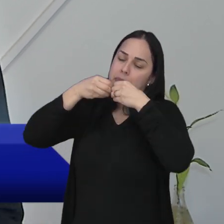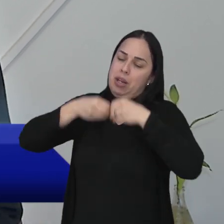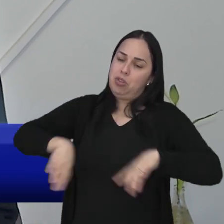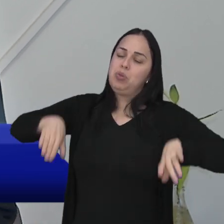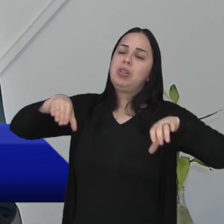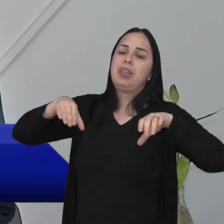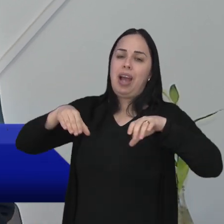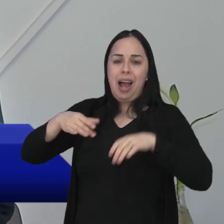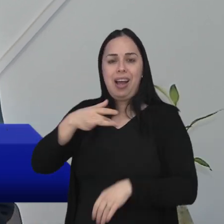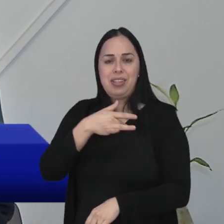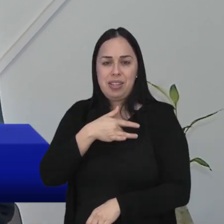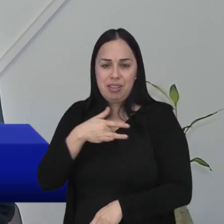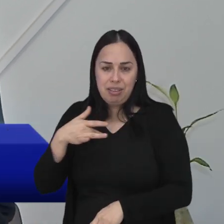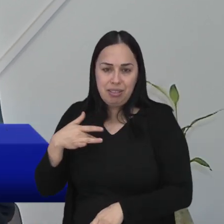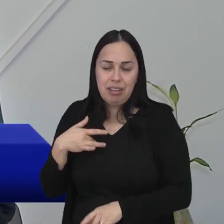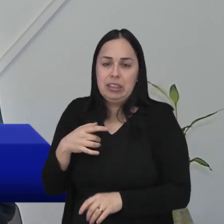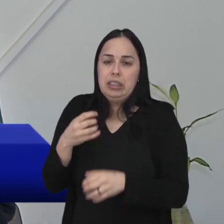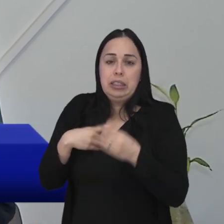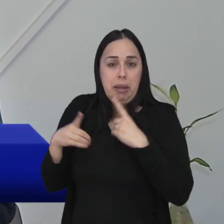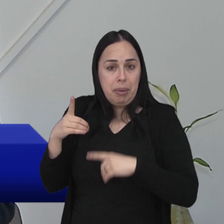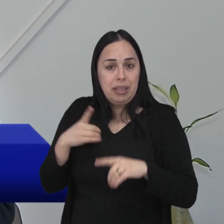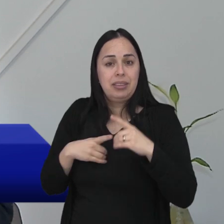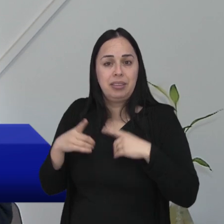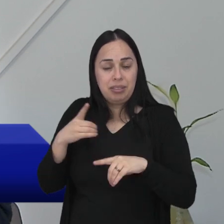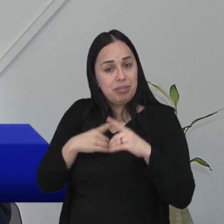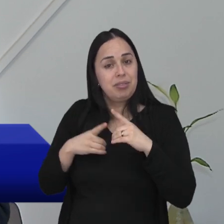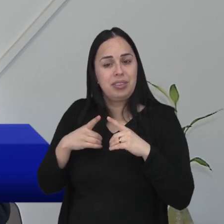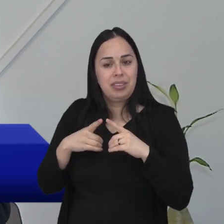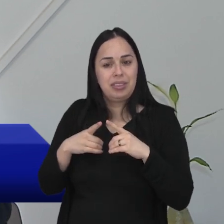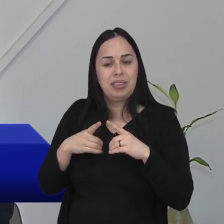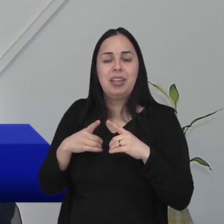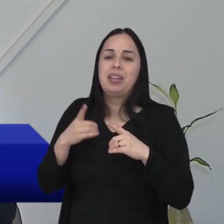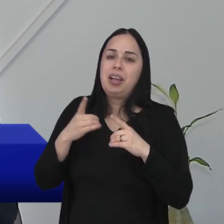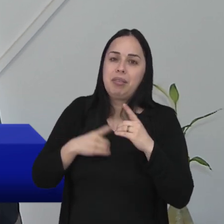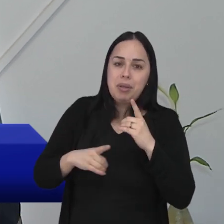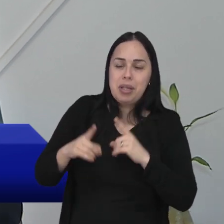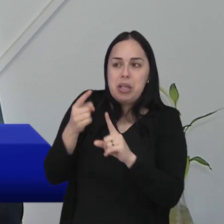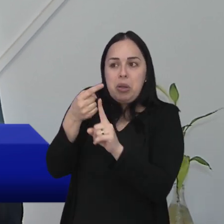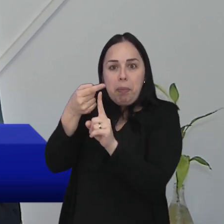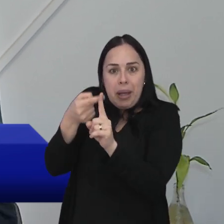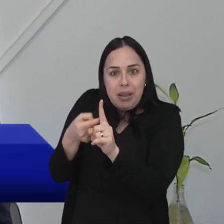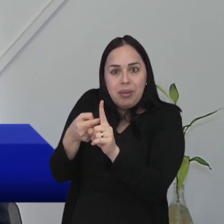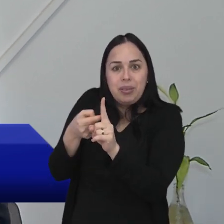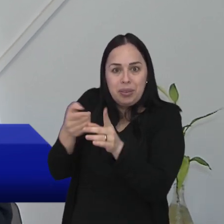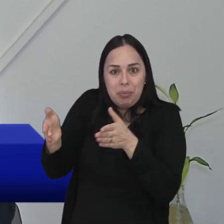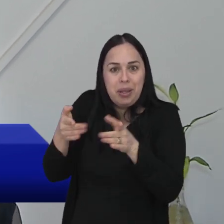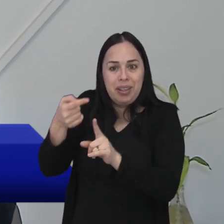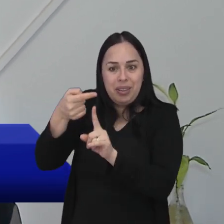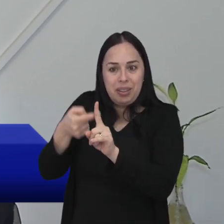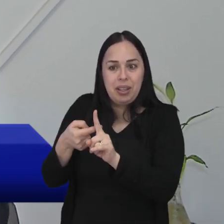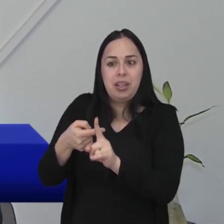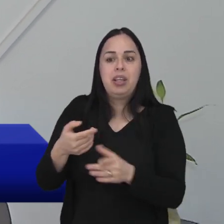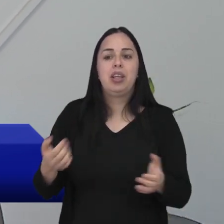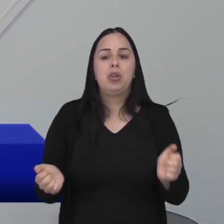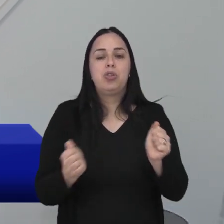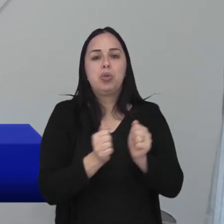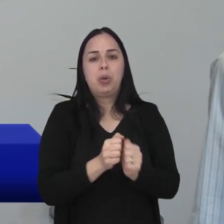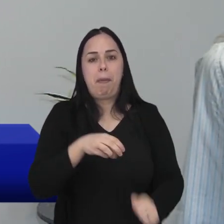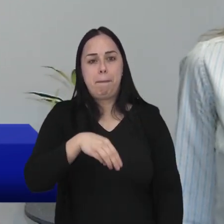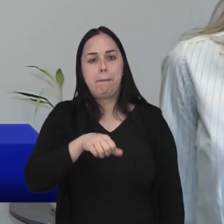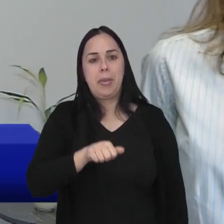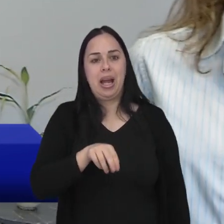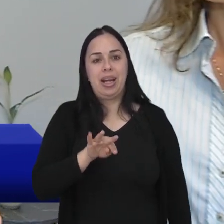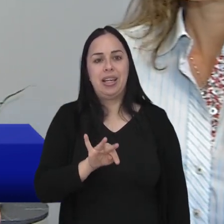afetar o sistema emocional, pode causar um subtipo de depressão, que é a depressão sazonal. Para isso eu estou aqui com a Martina,